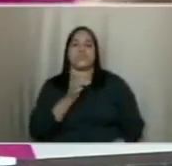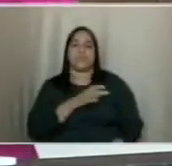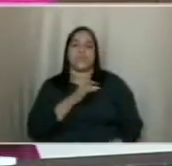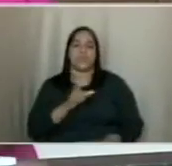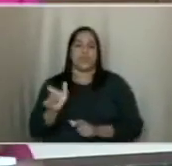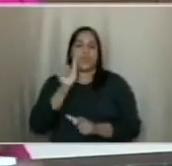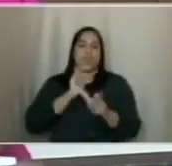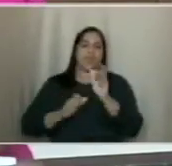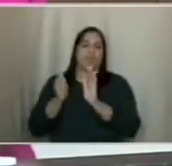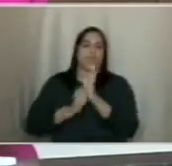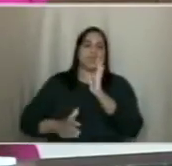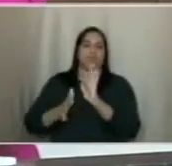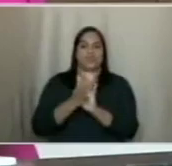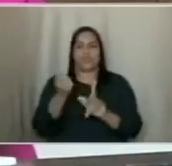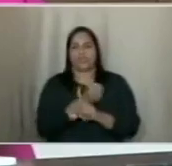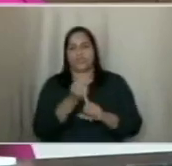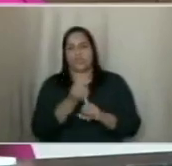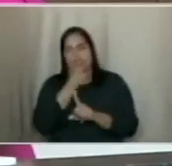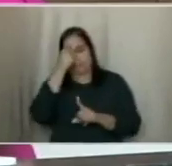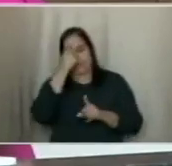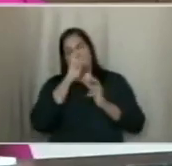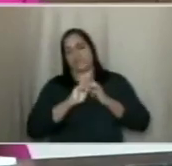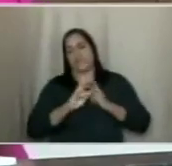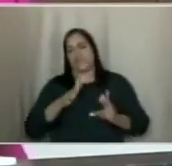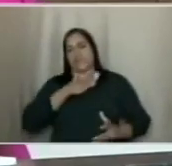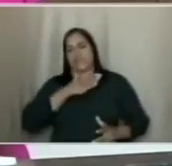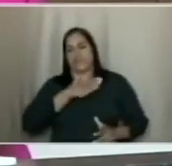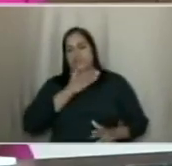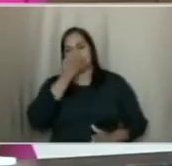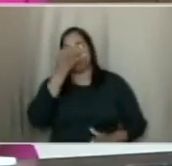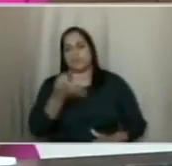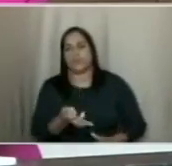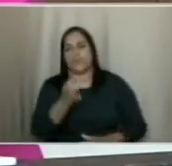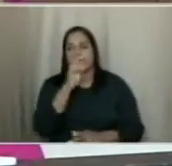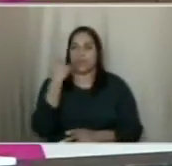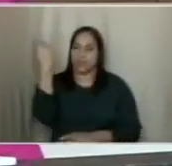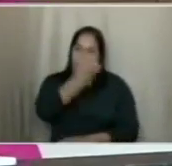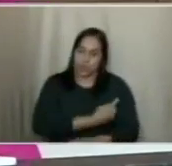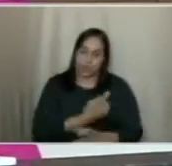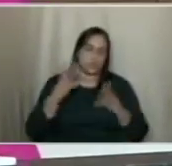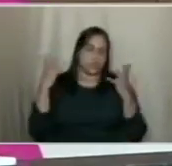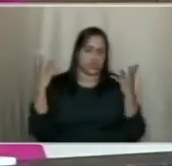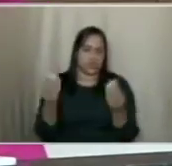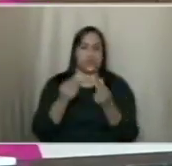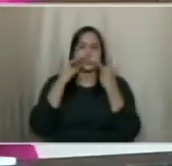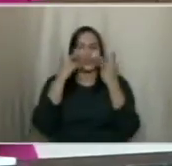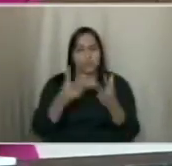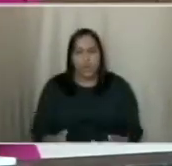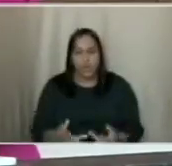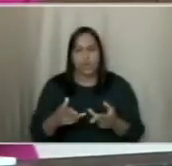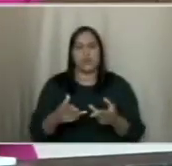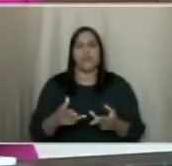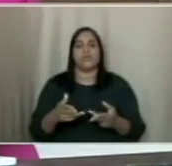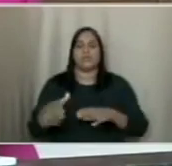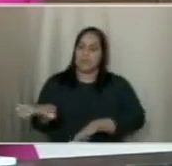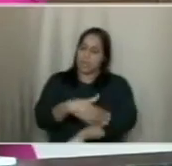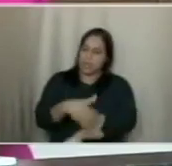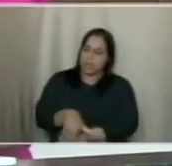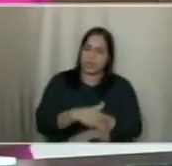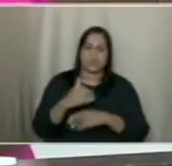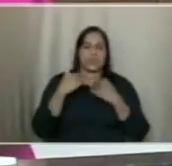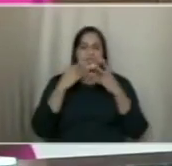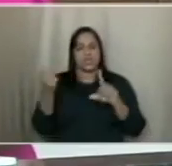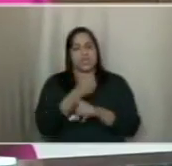ofendido ou agredida por alguém que pensa diferente de mim assim como todos que estão aqui tem direito de falar e também andarem pelas ruas